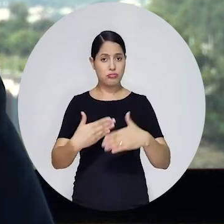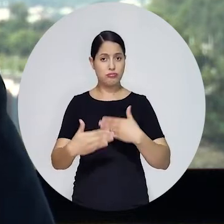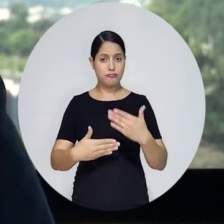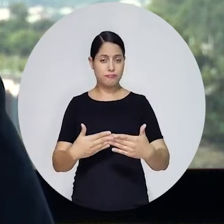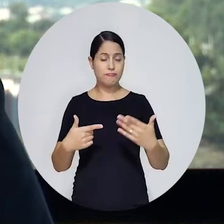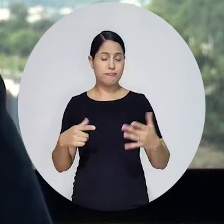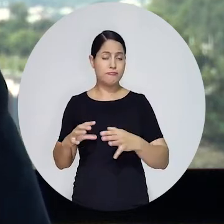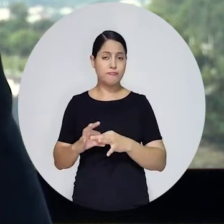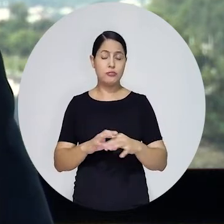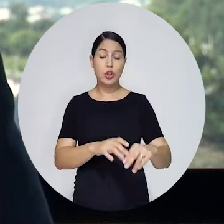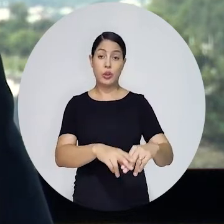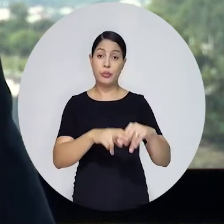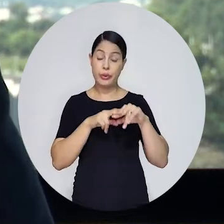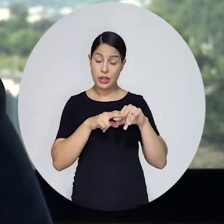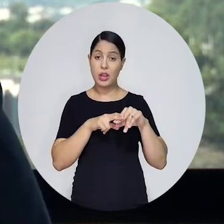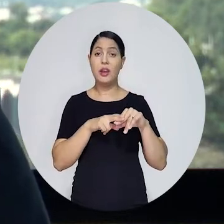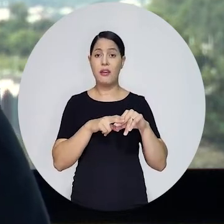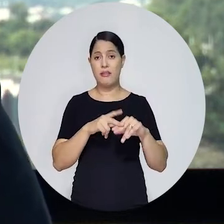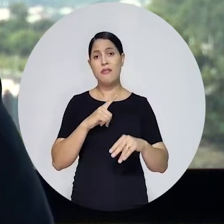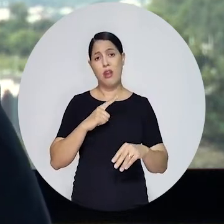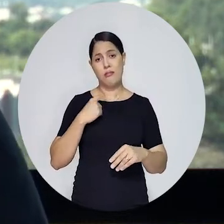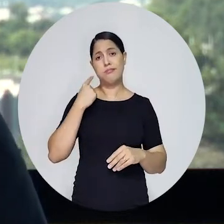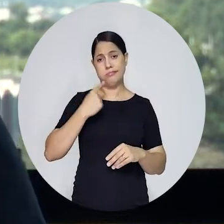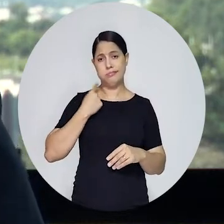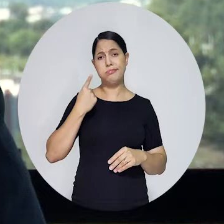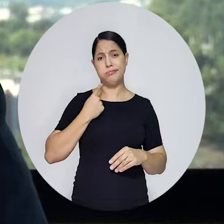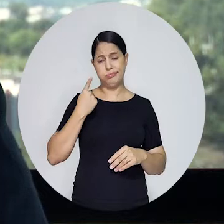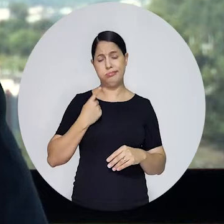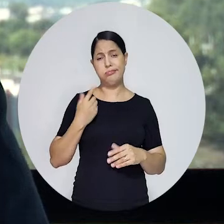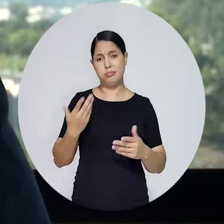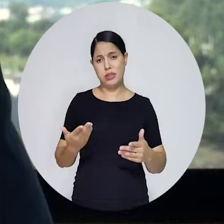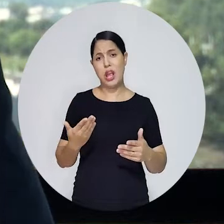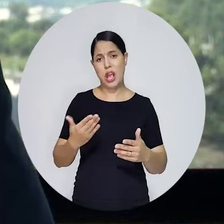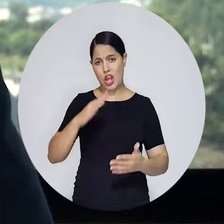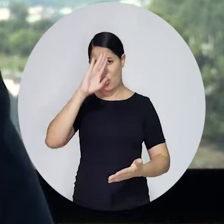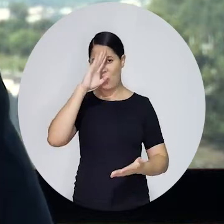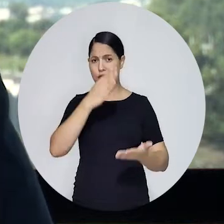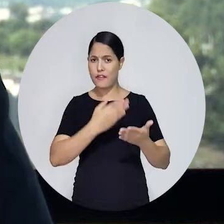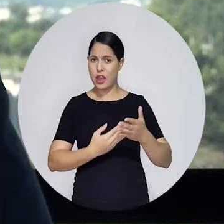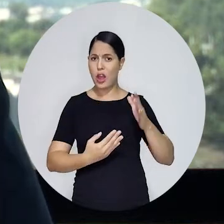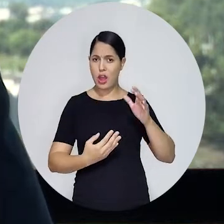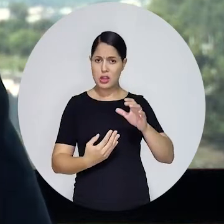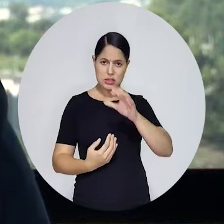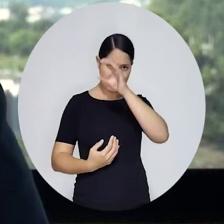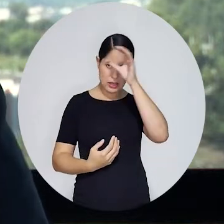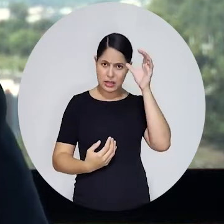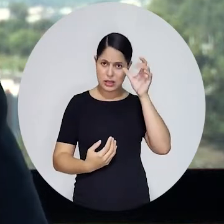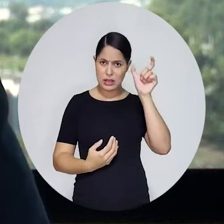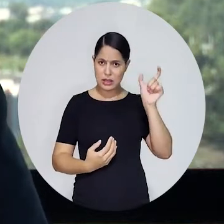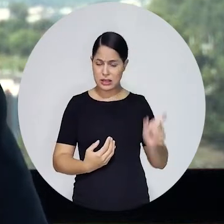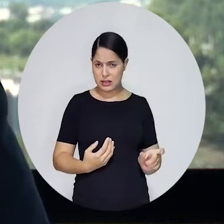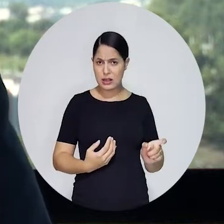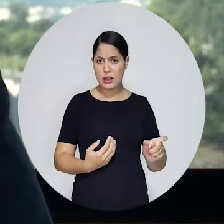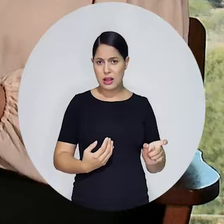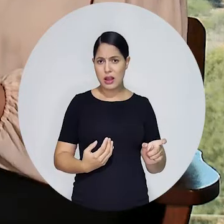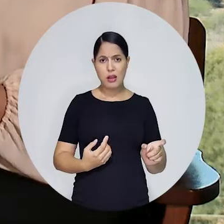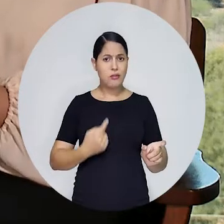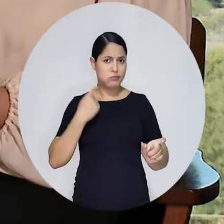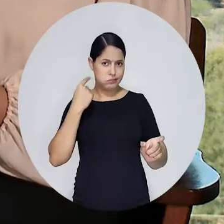profissão. Sabemos que a advocacia é pautada numa relação estrita de